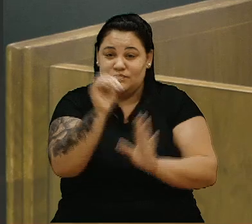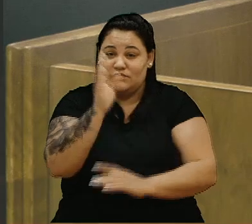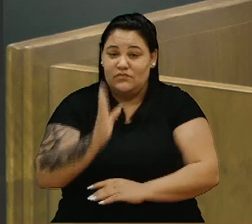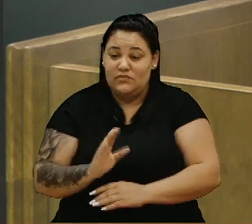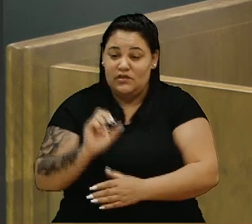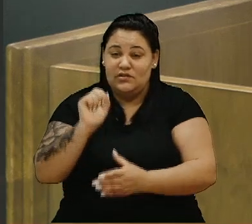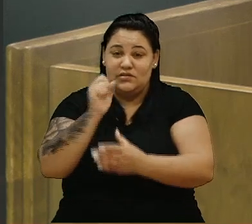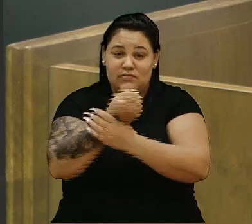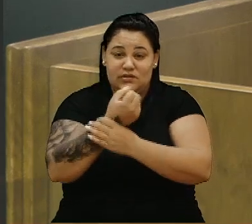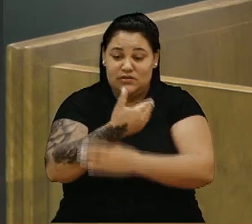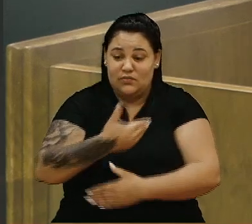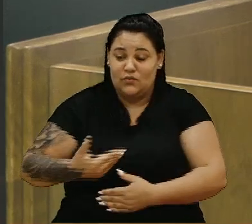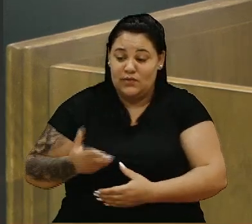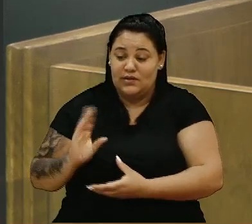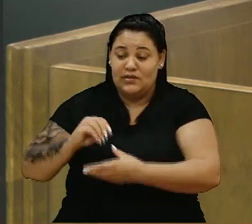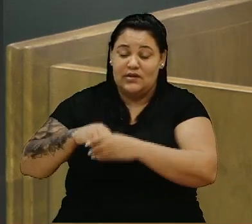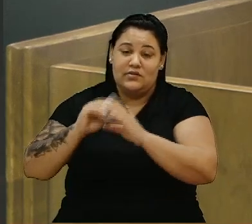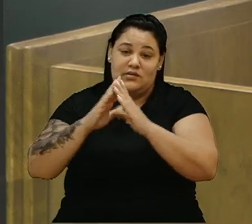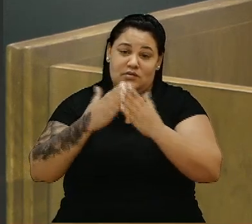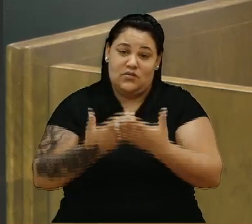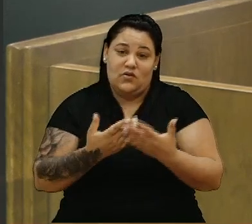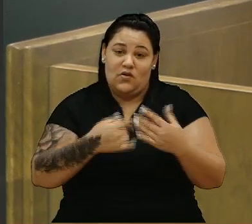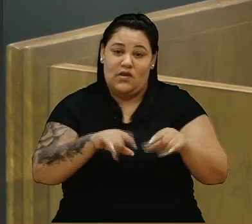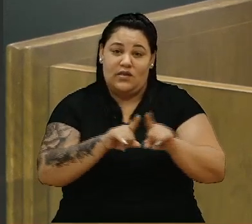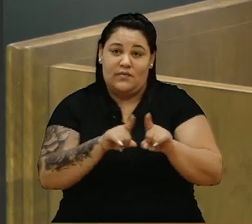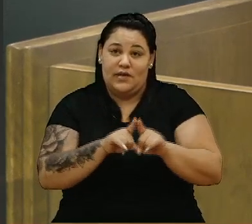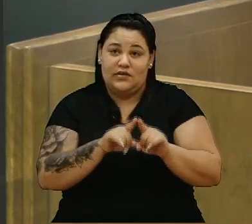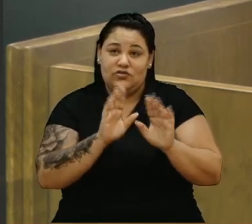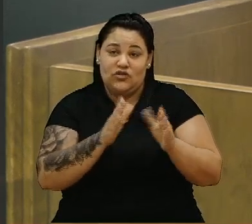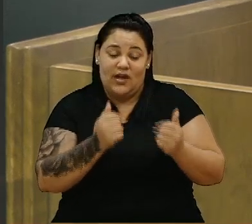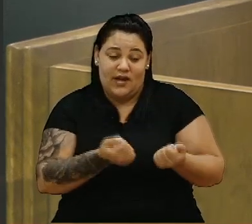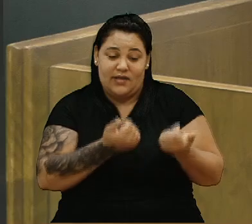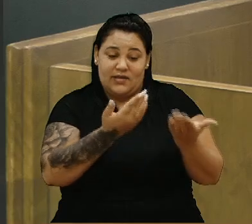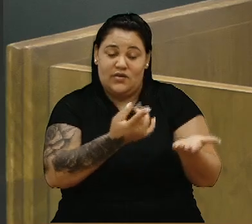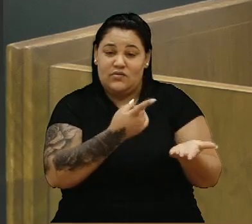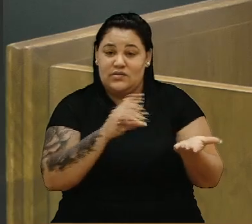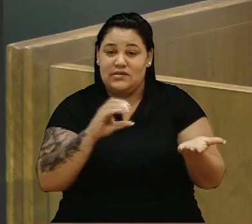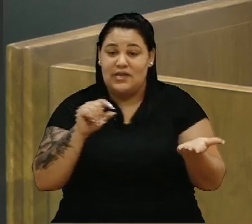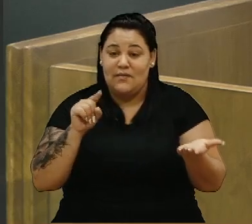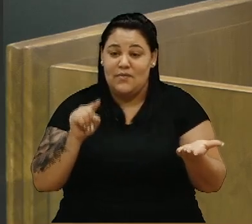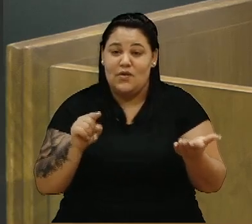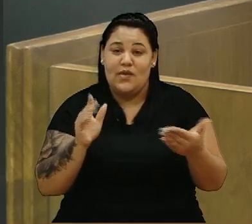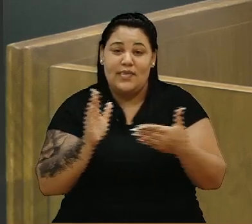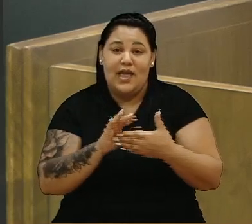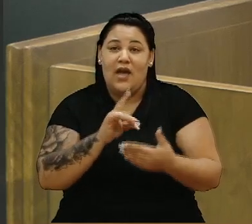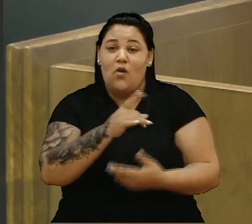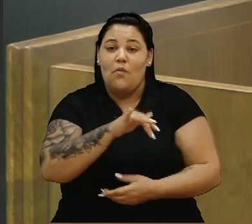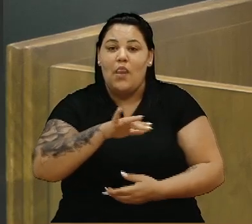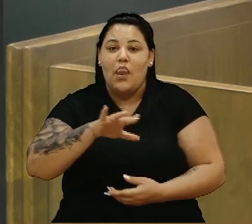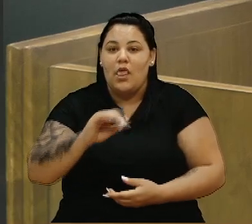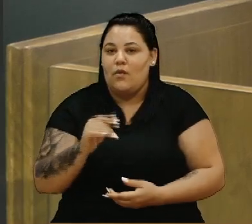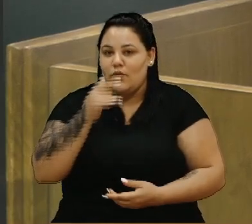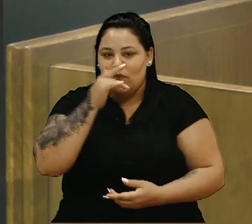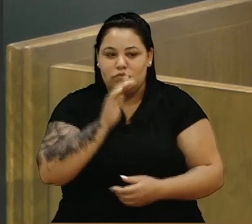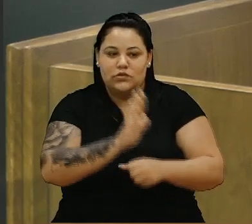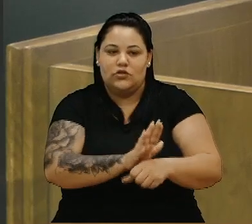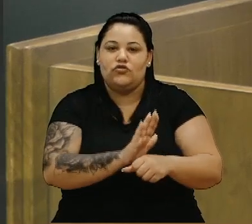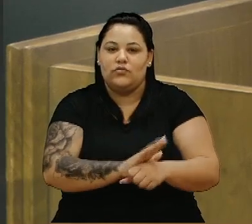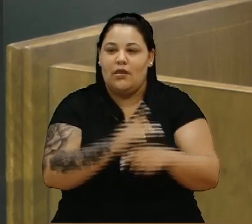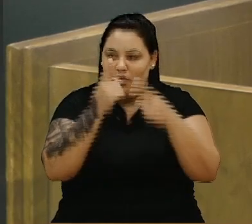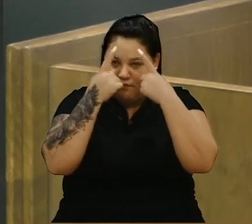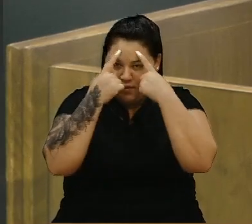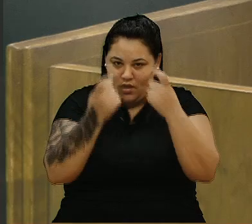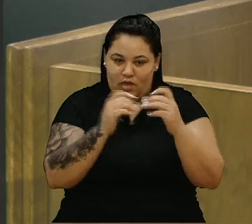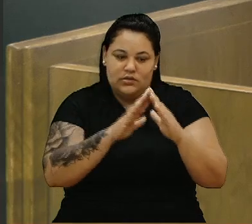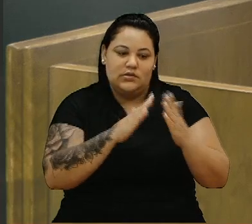Segurança Pública nas Escolas, que estava dando em torno de 100 mil a 1 milhão para ajudar na questão da violência